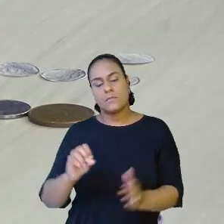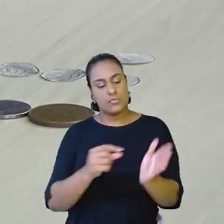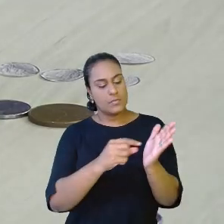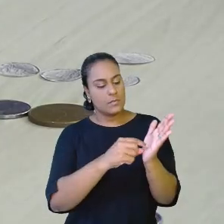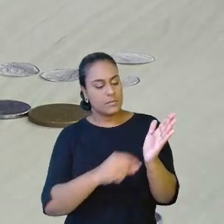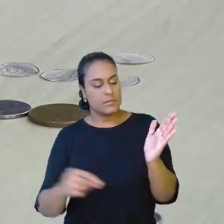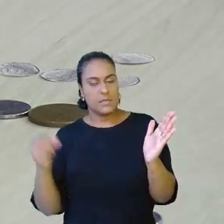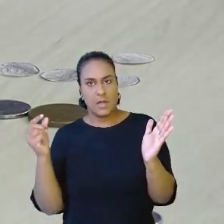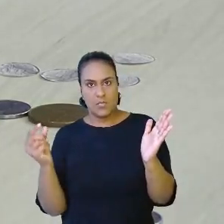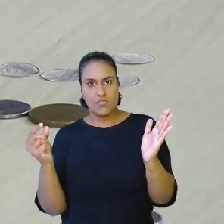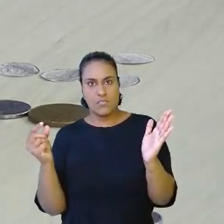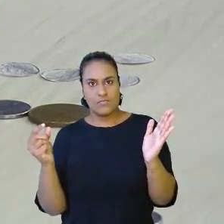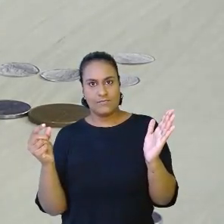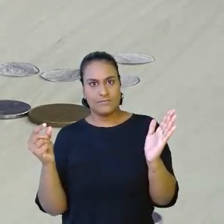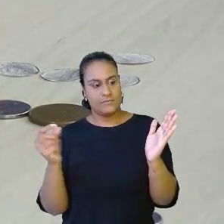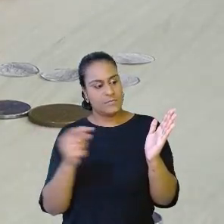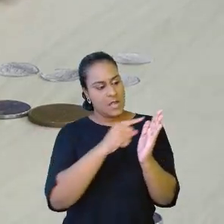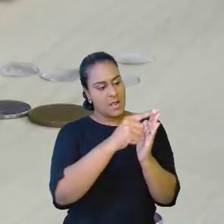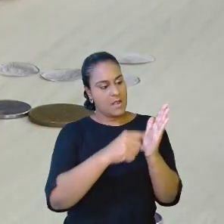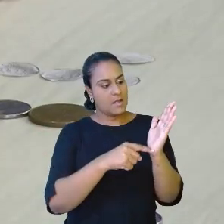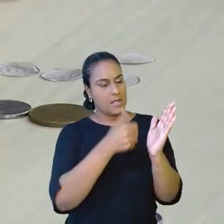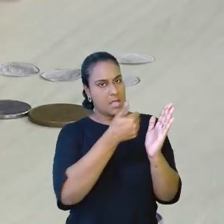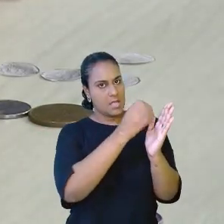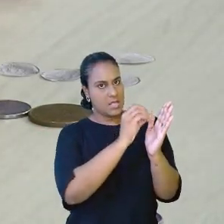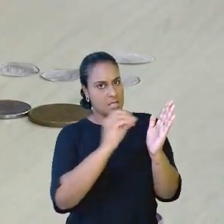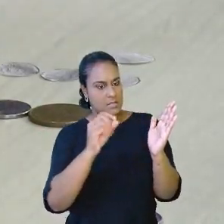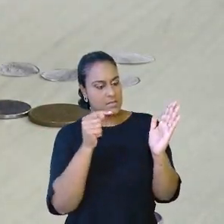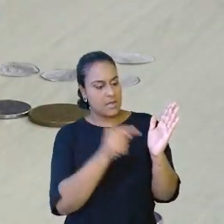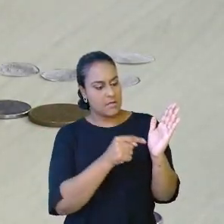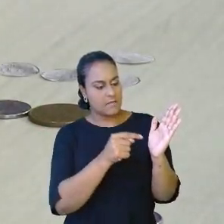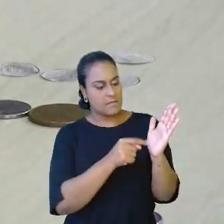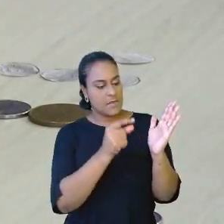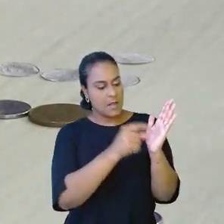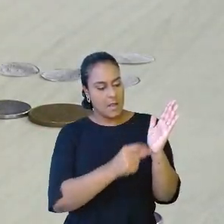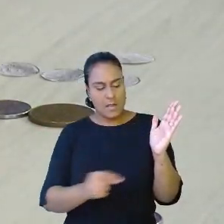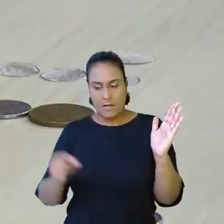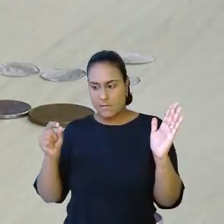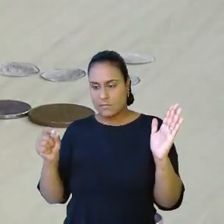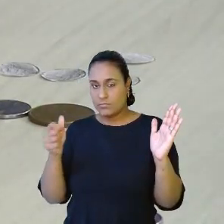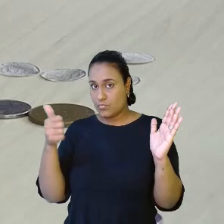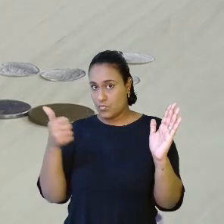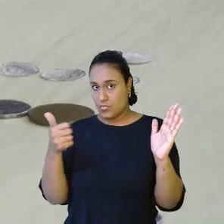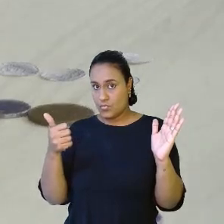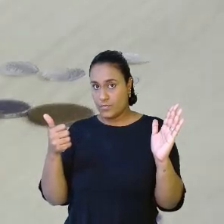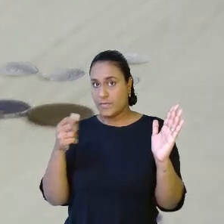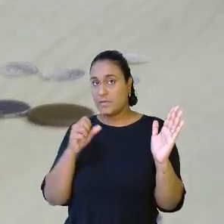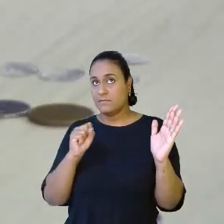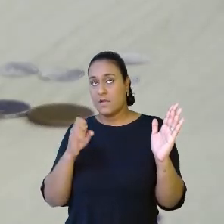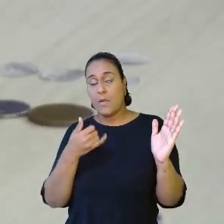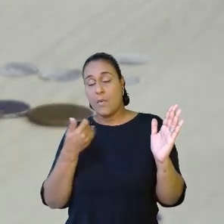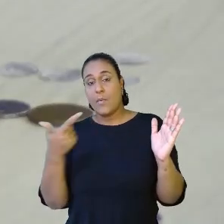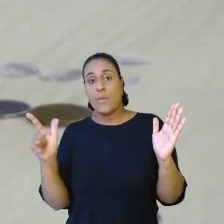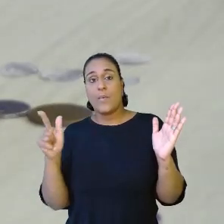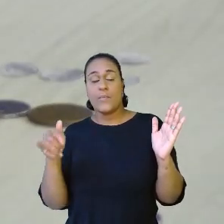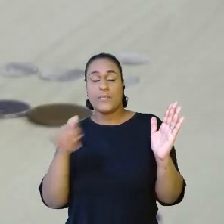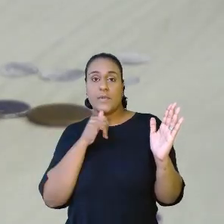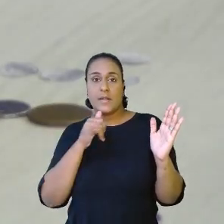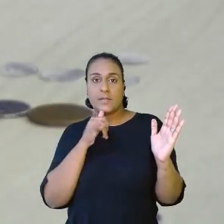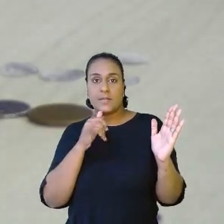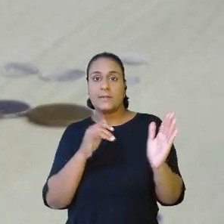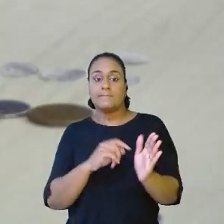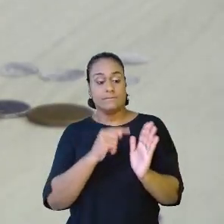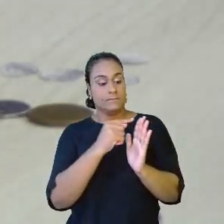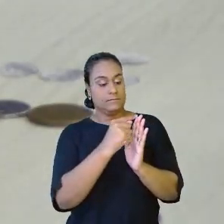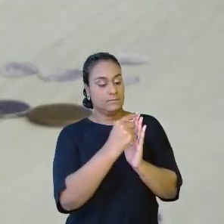10 centésimos, que eu poderia pegar aqui essa barrinha, que também é 10. Se essa barrinha, outro exemplo aqui para vocês.